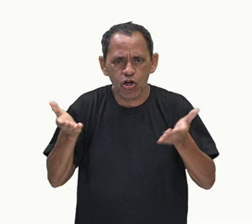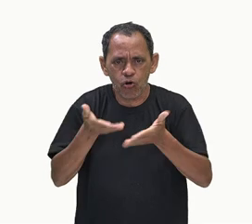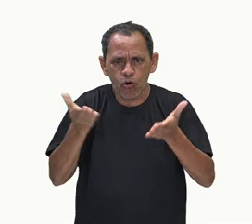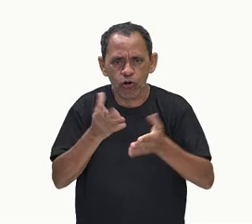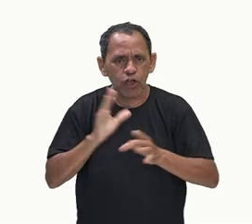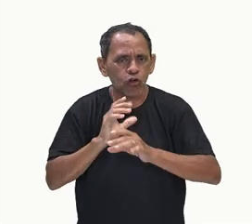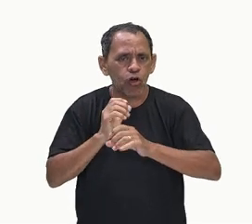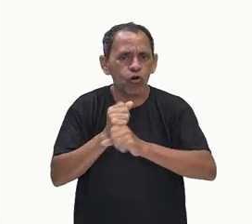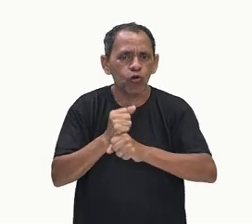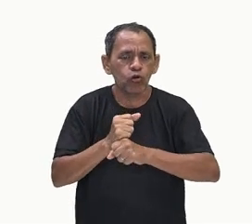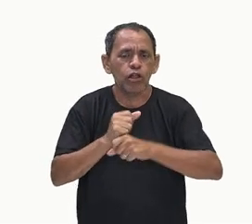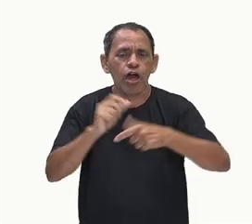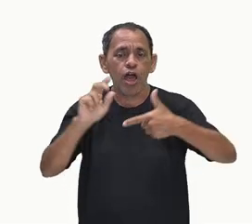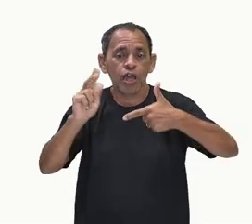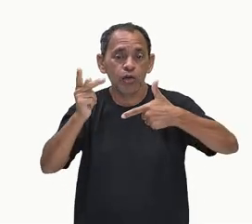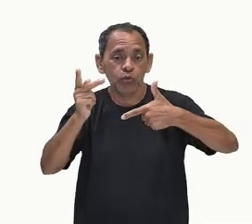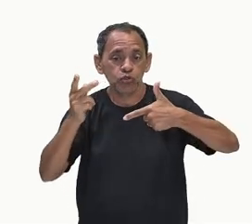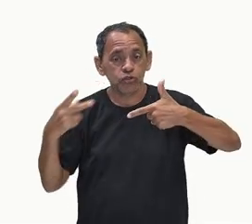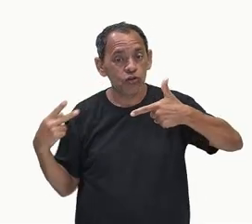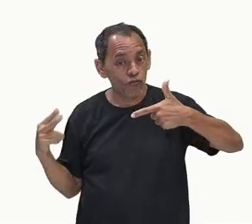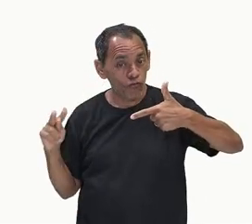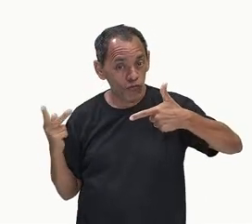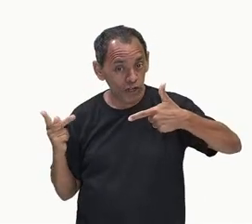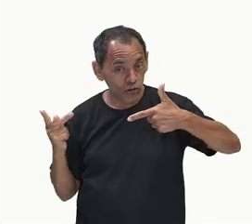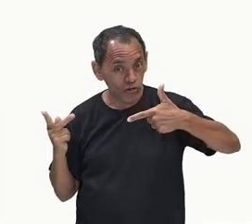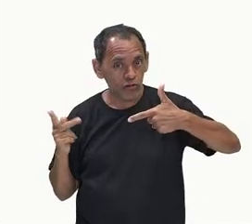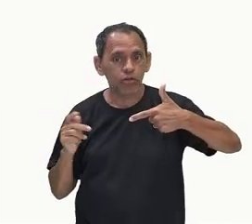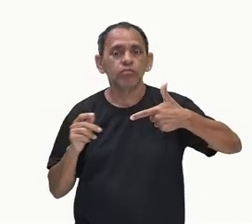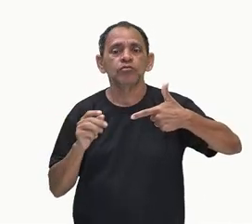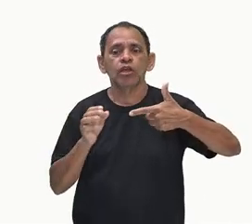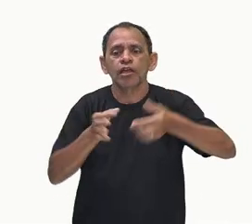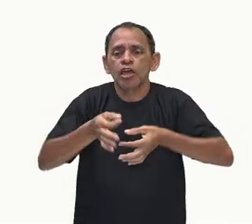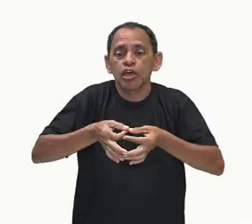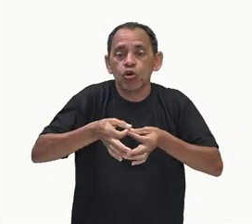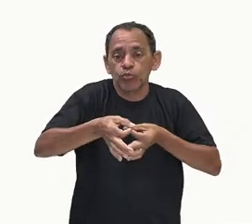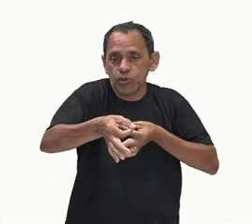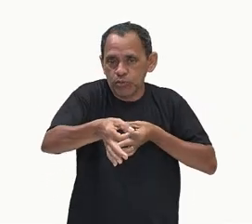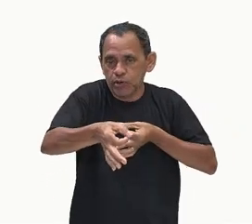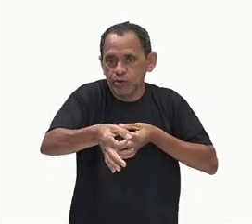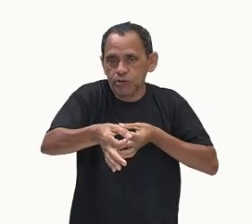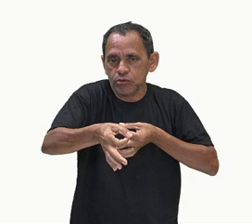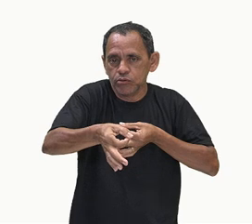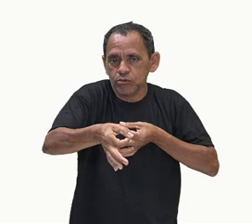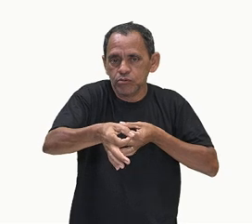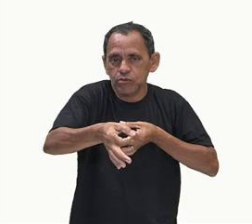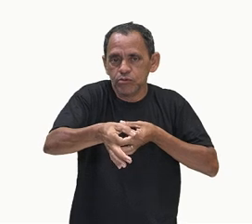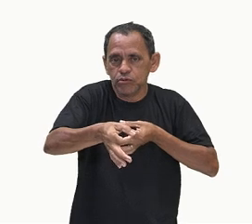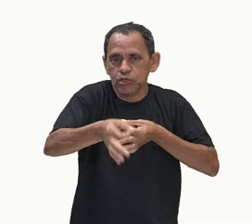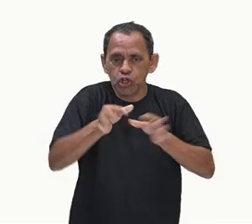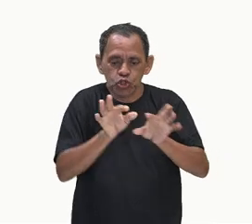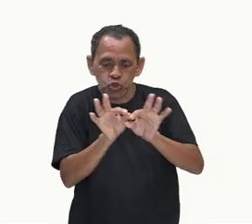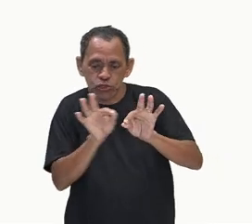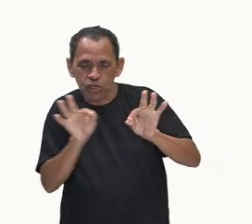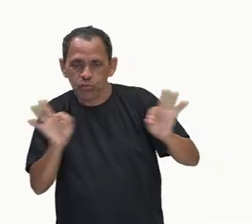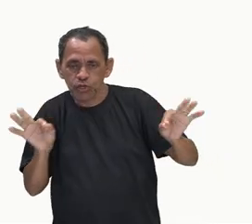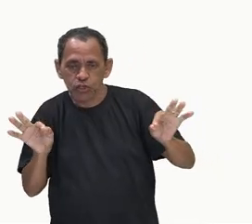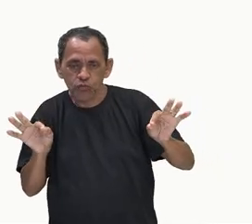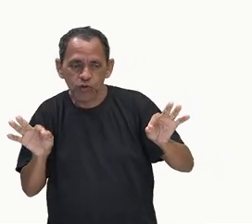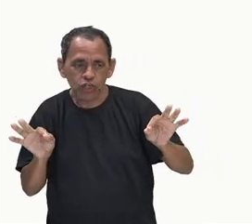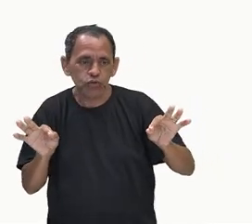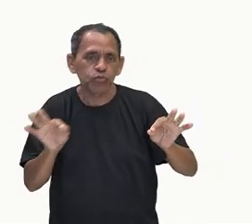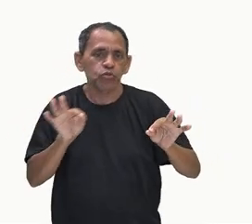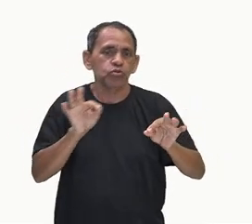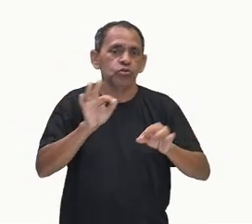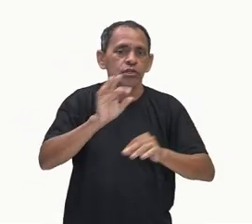hipotenusa e a hipotenusa é o comprimento do segmento que vai do ponto D do ponto